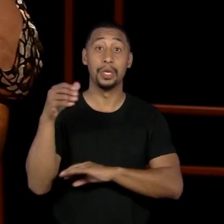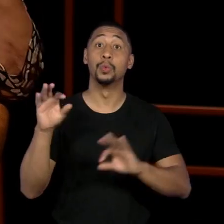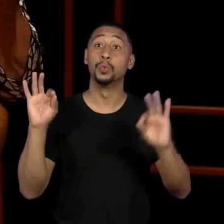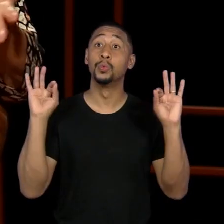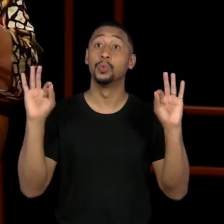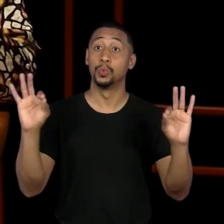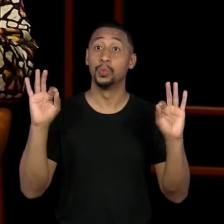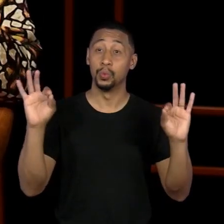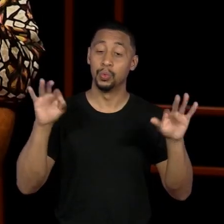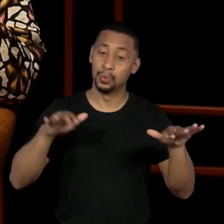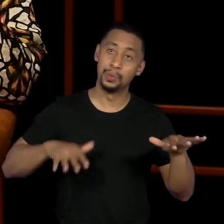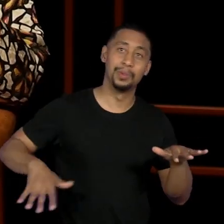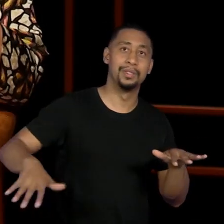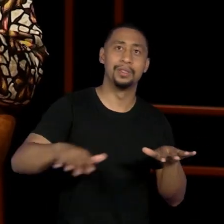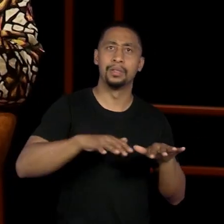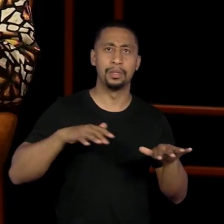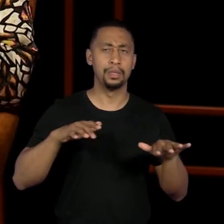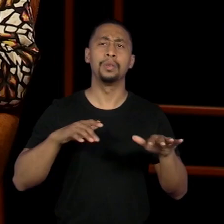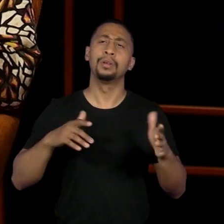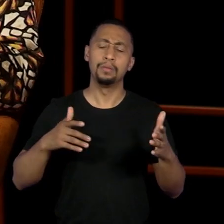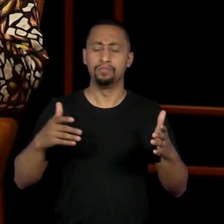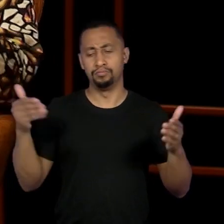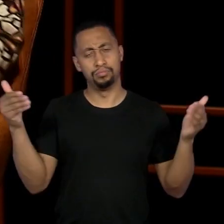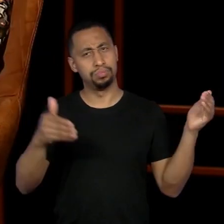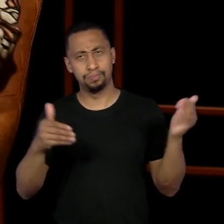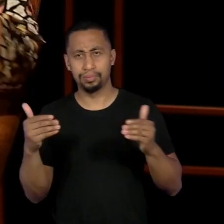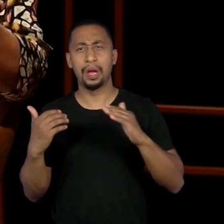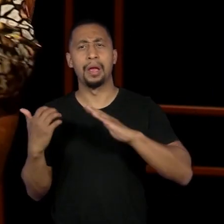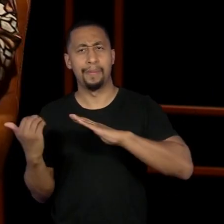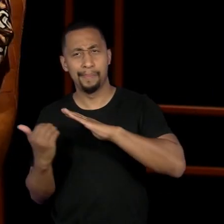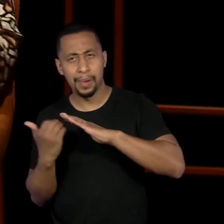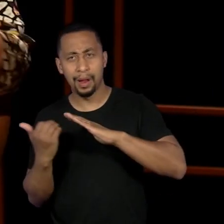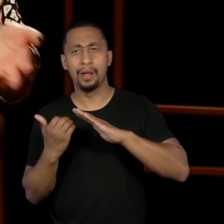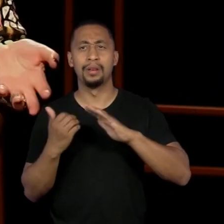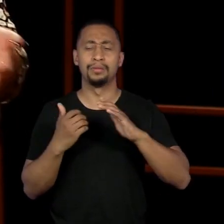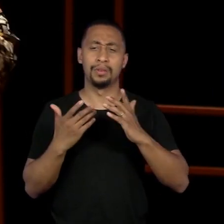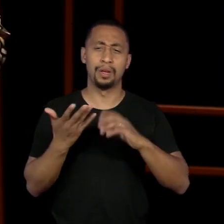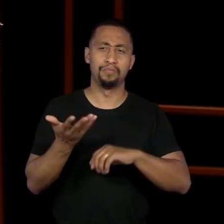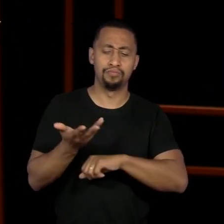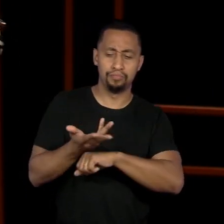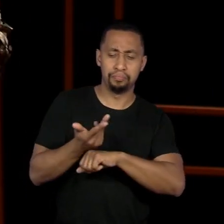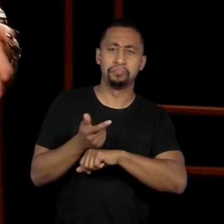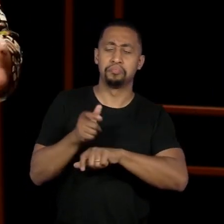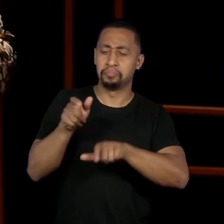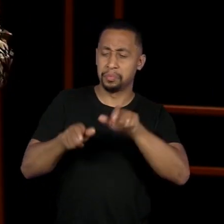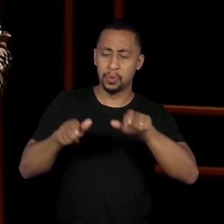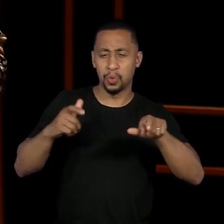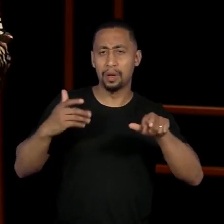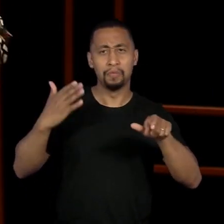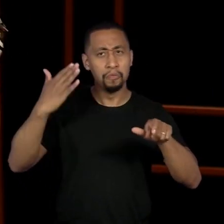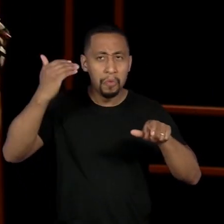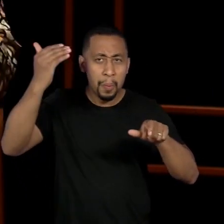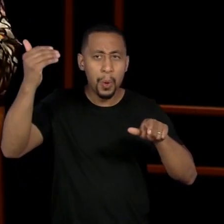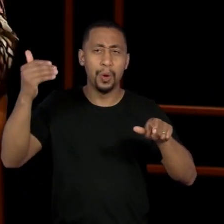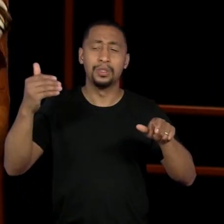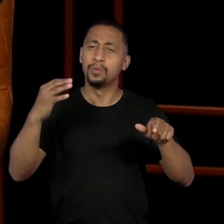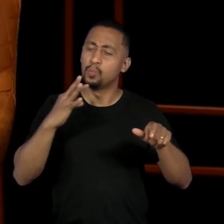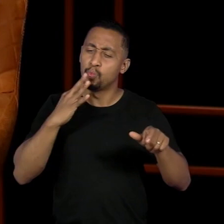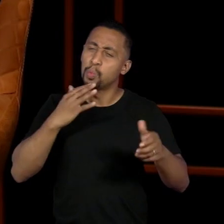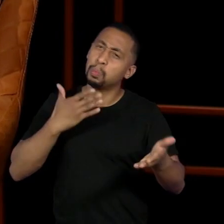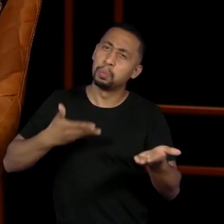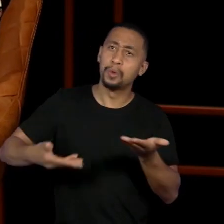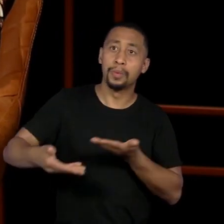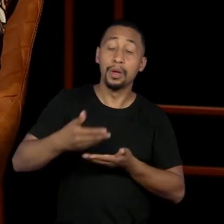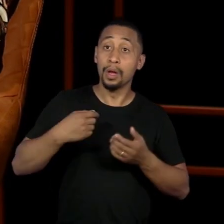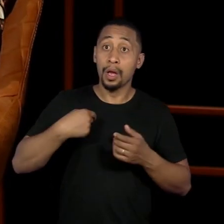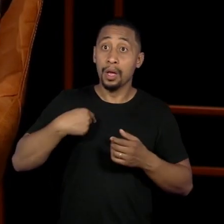desde produção, direitos de autora, os artistas se conhecerem entre si, enfim, eu conheci todo mundo. Aí sim eu estava com o